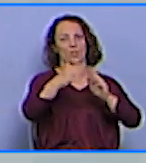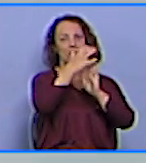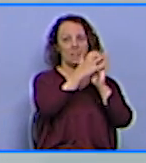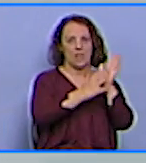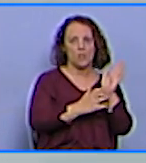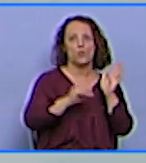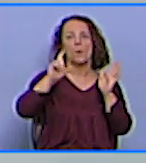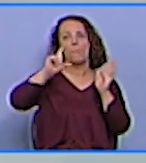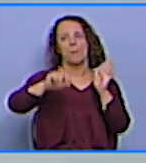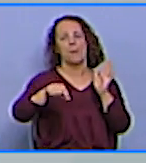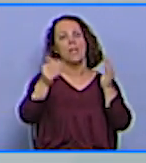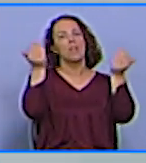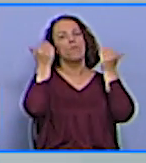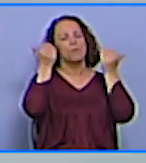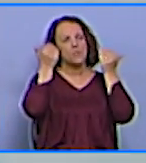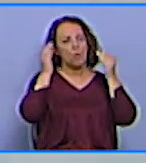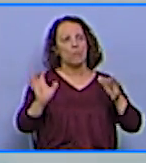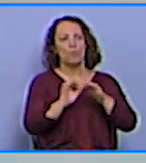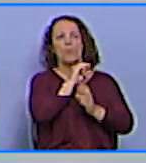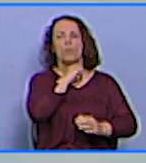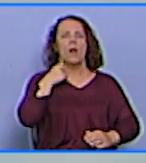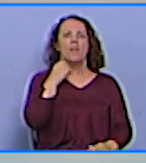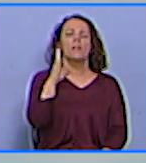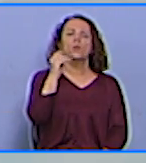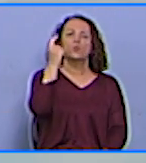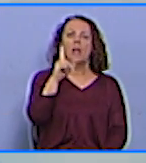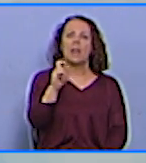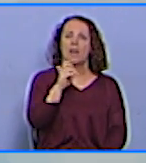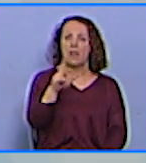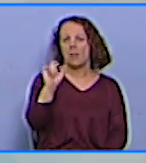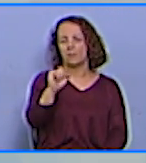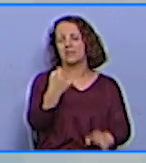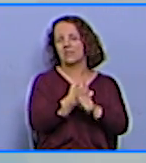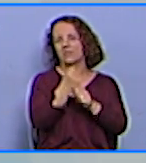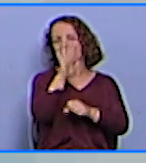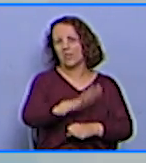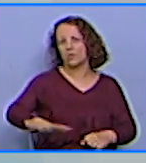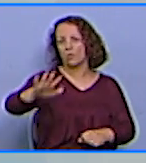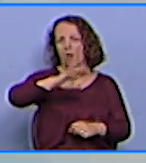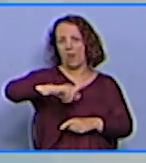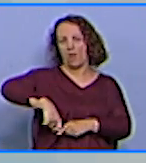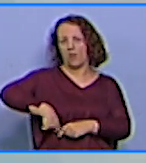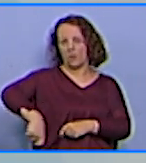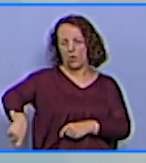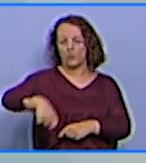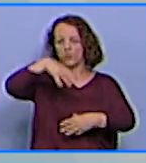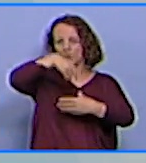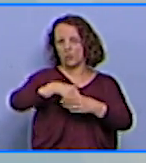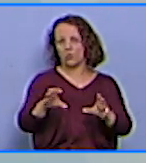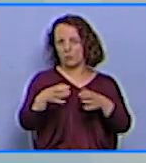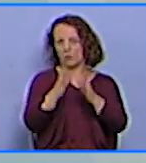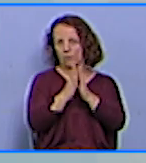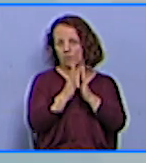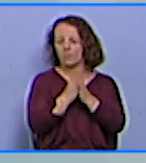textos e também a informação que o Padre Luís Real aqui deixou sobre o Serviço Nacional de Acólitos que coordena na Comissão de